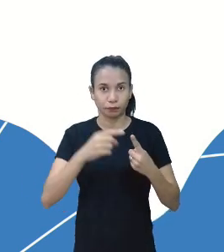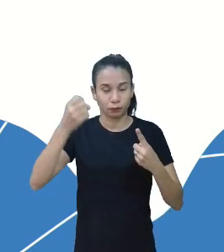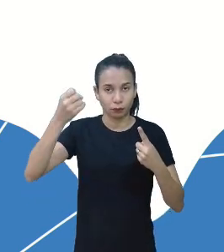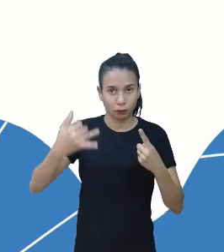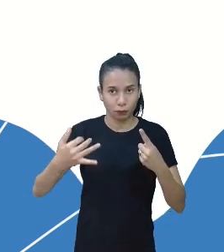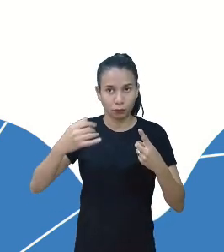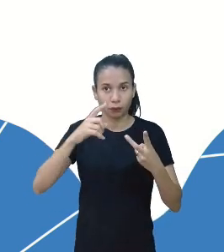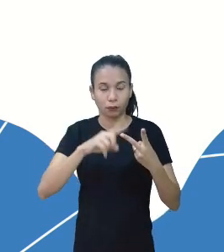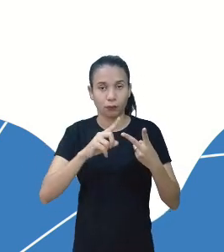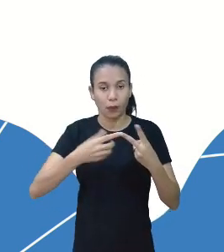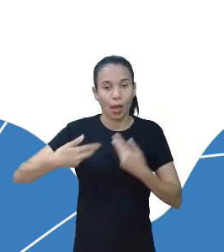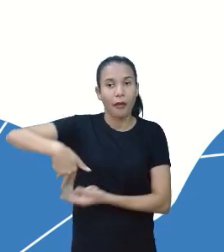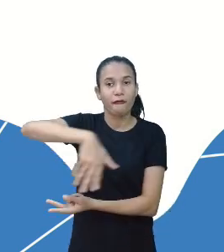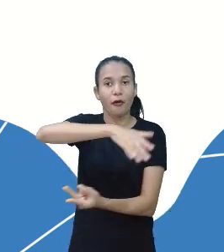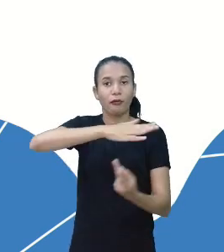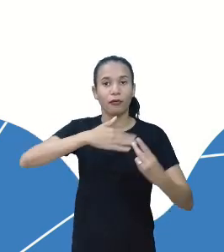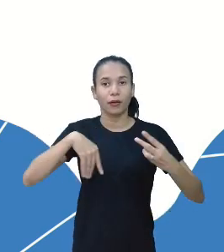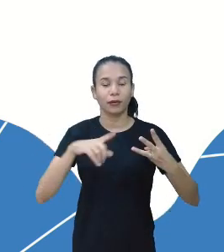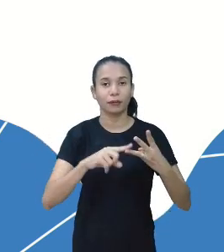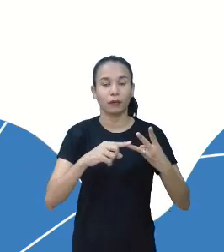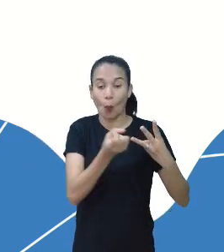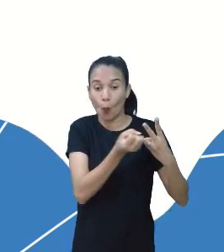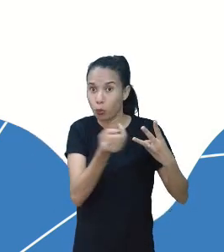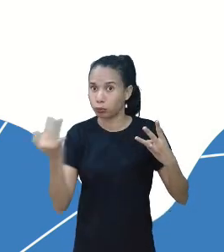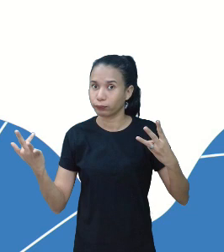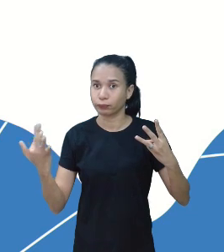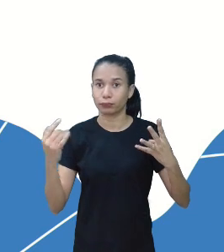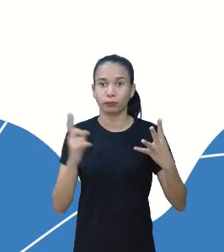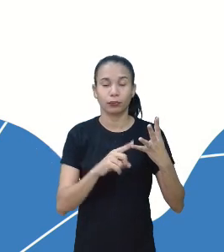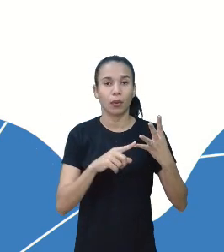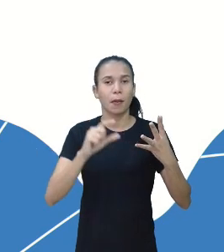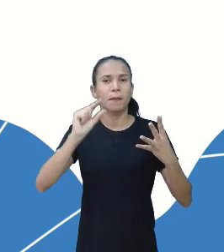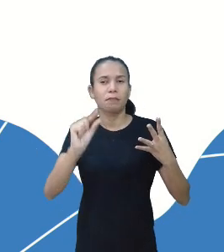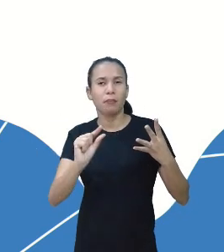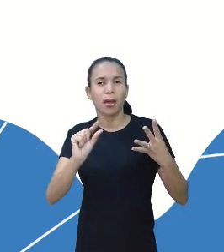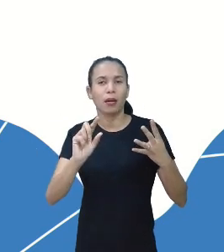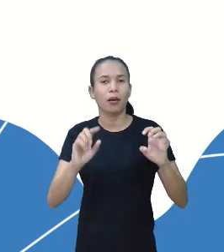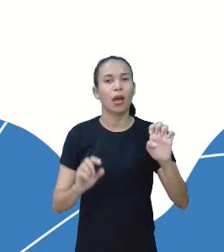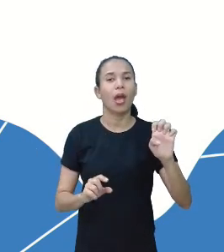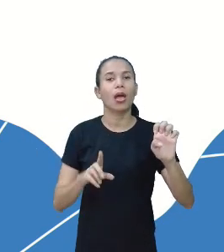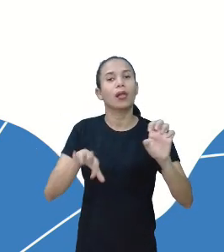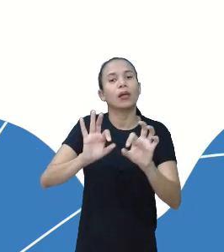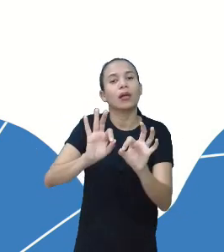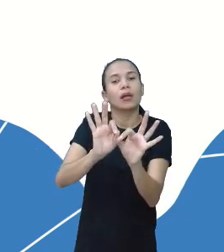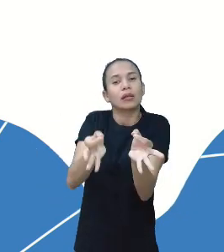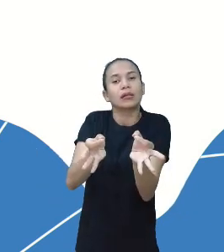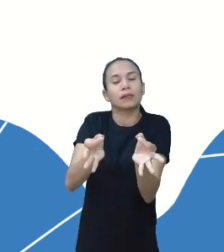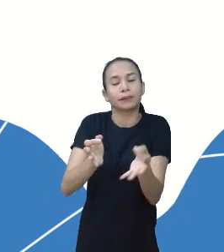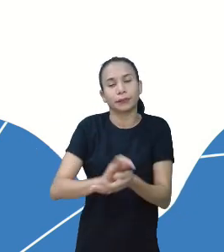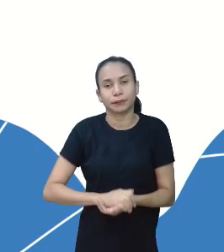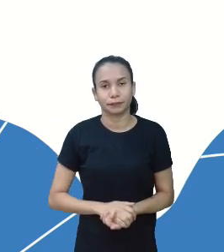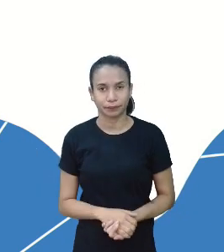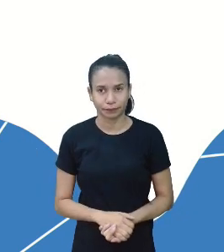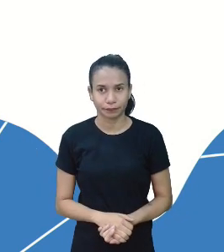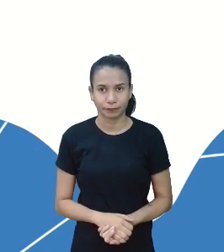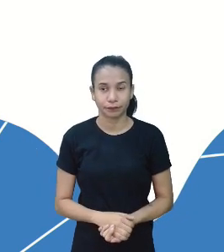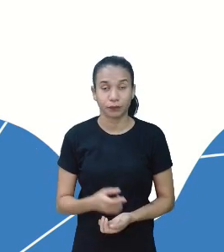ditosos, envolventes, inúmeros, pequenos